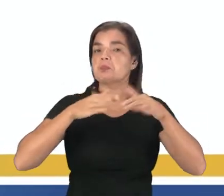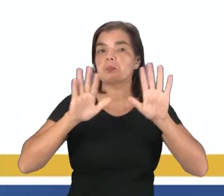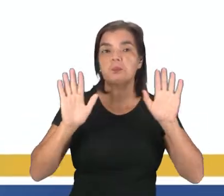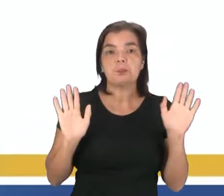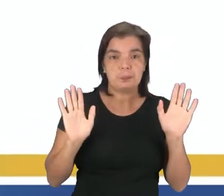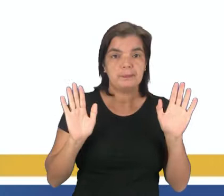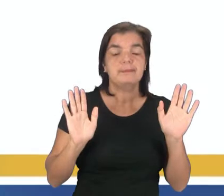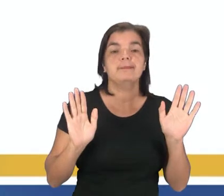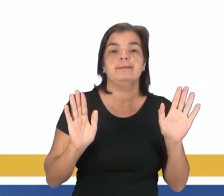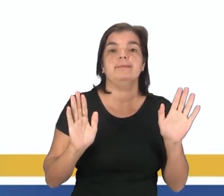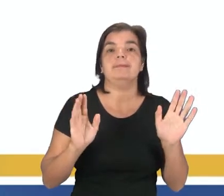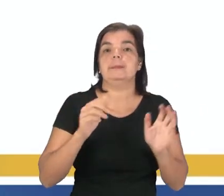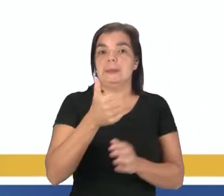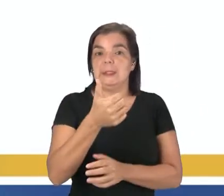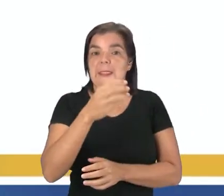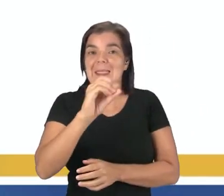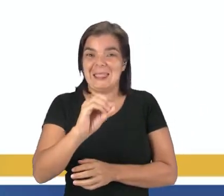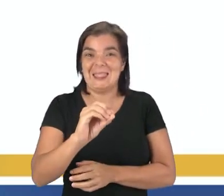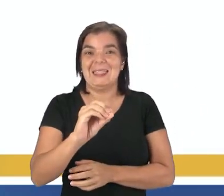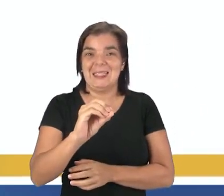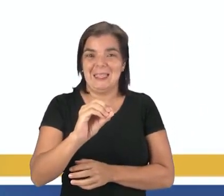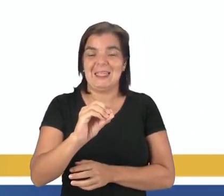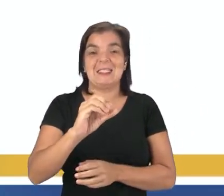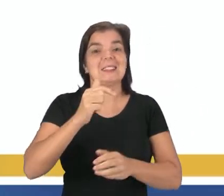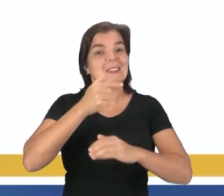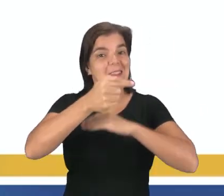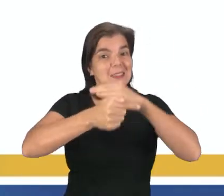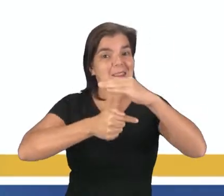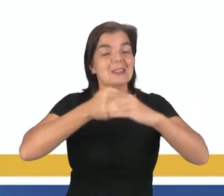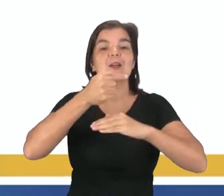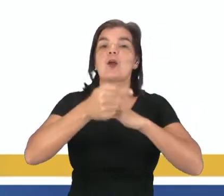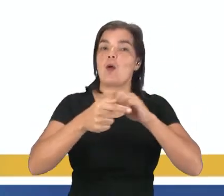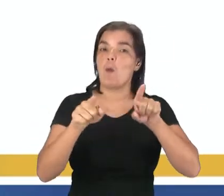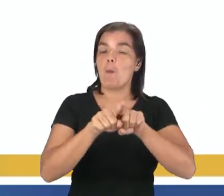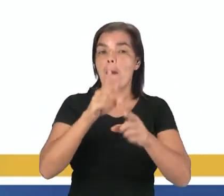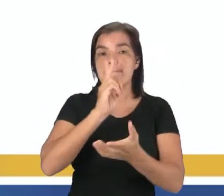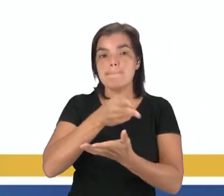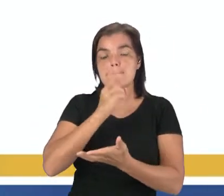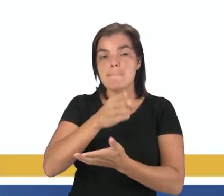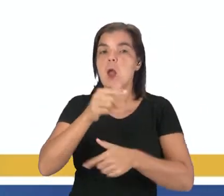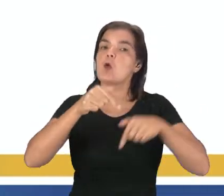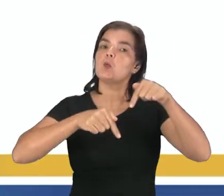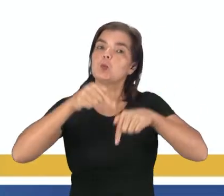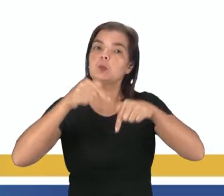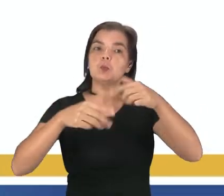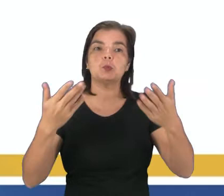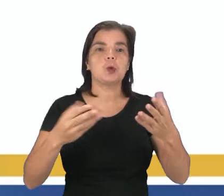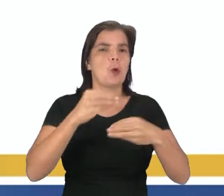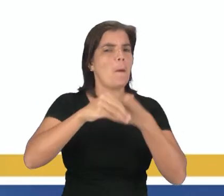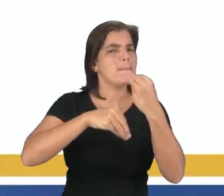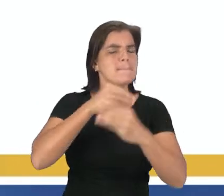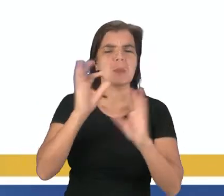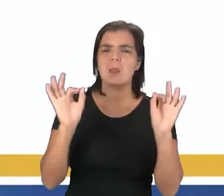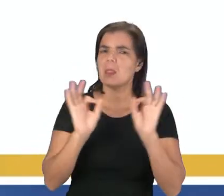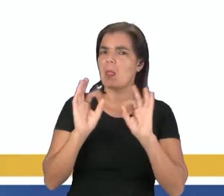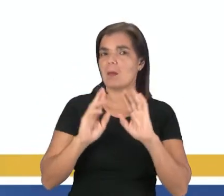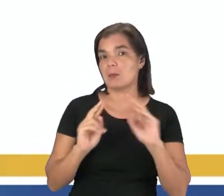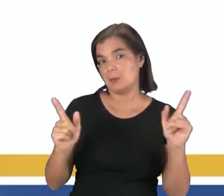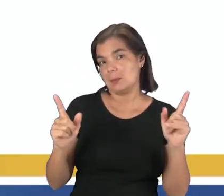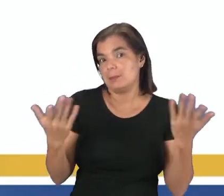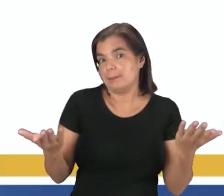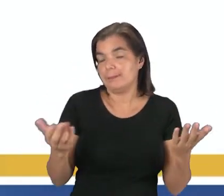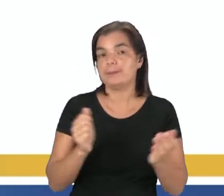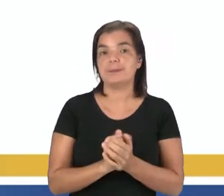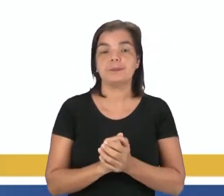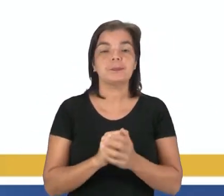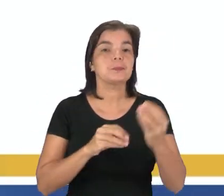se eu tenho aí 10 átomos, desde que seja do mesmo elemento químico. Eu não estou misturando nada diferente. Se eu não